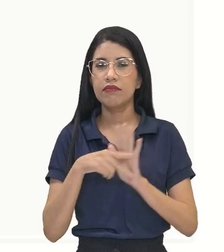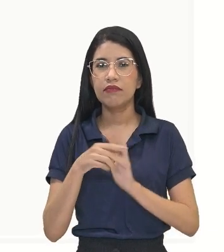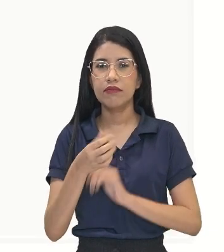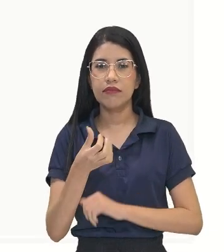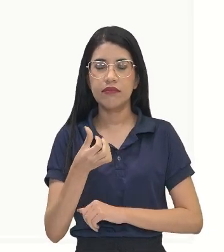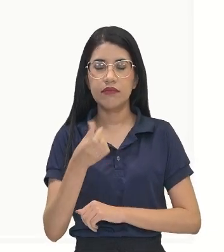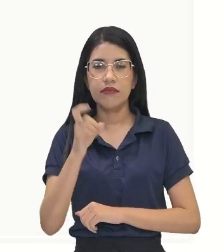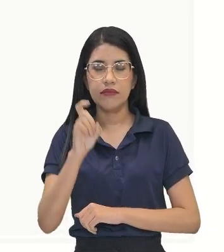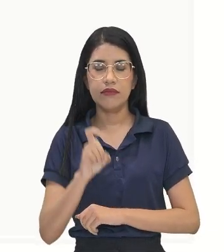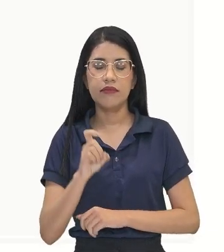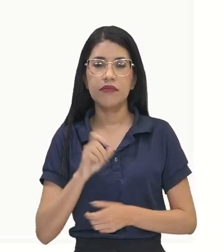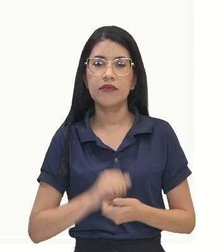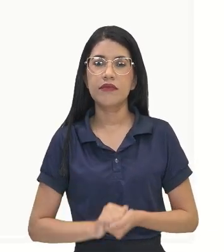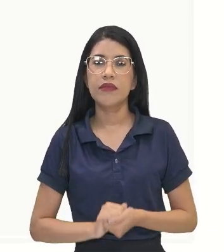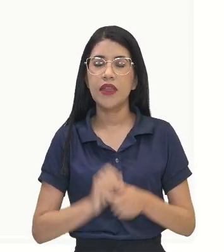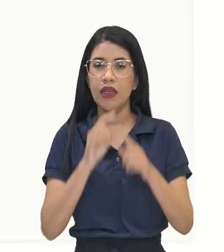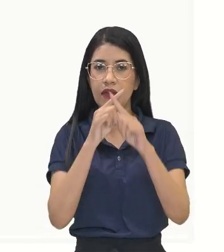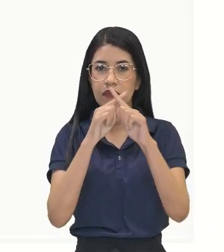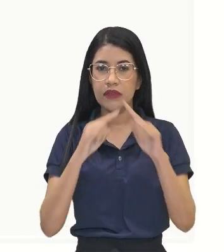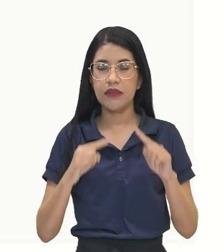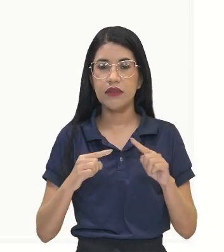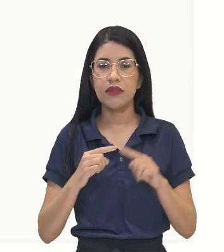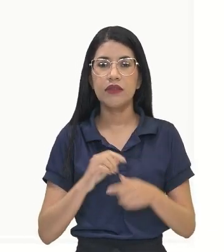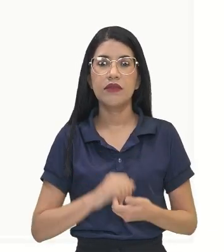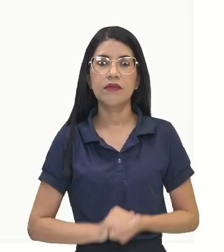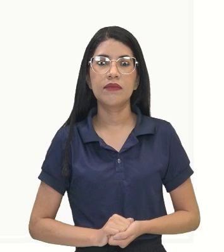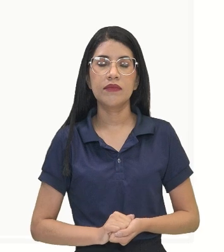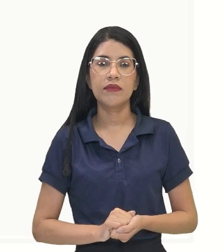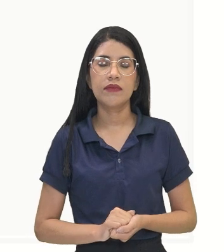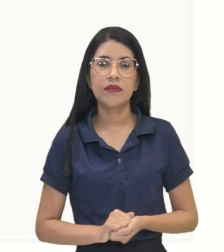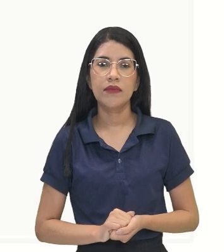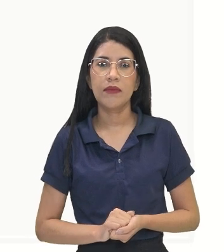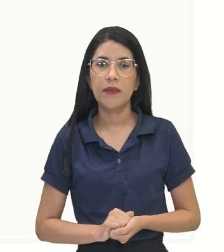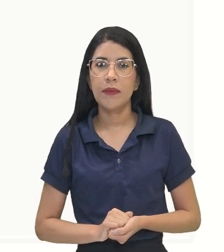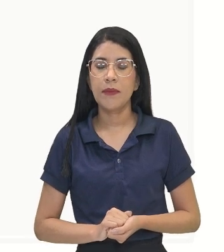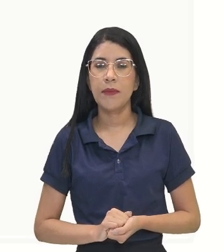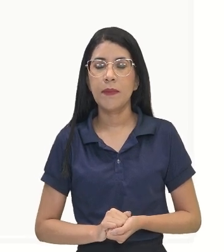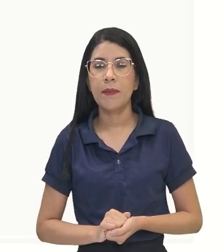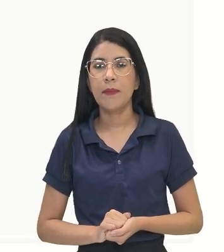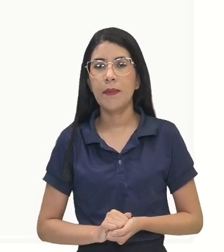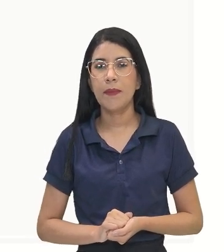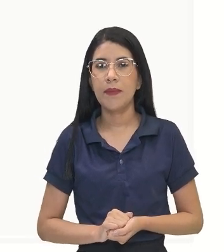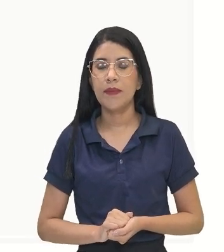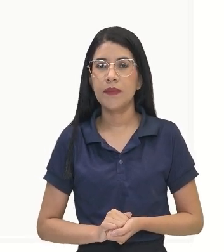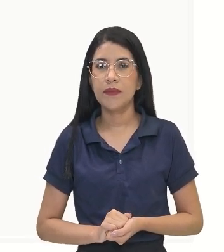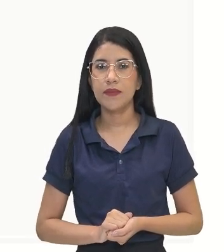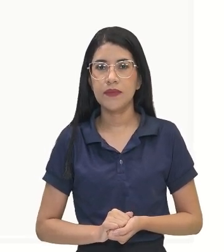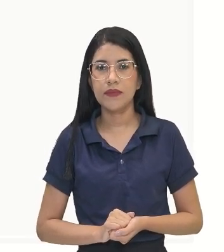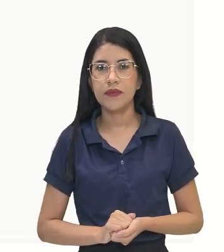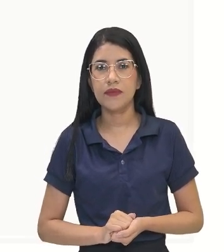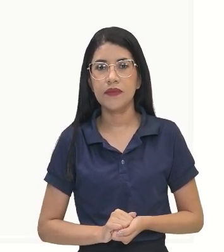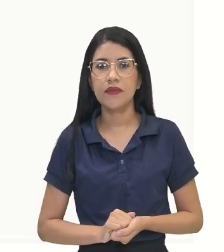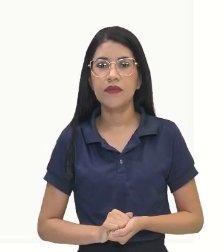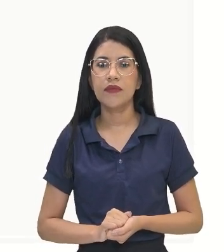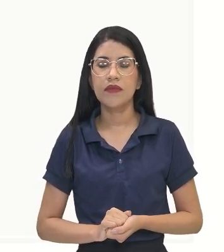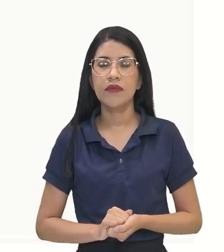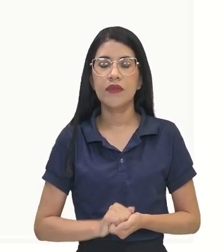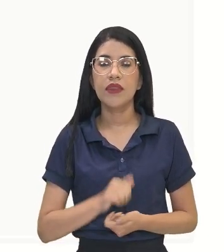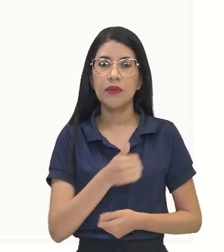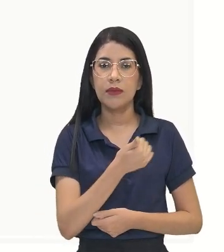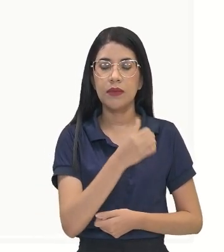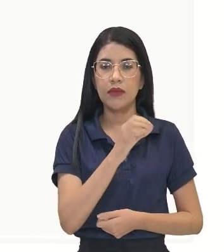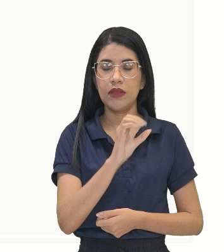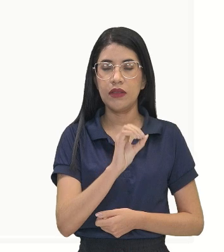aqui. Esse vezes esse vezes esse. Então, nós teremos